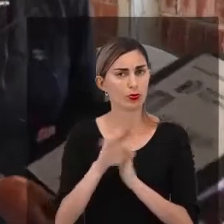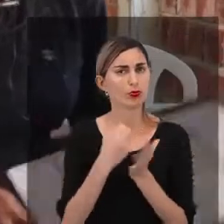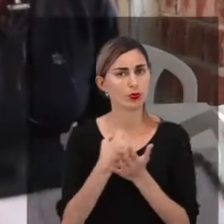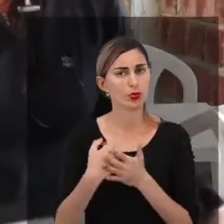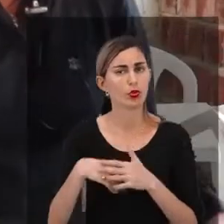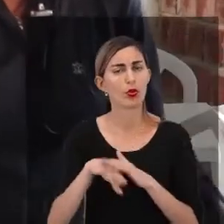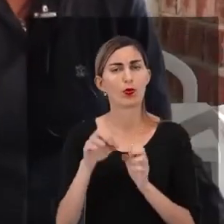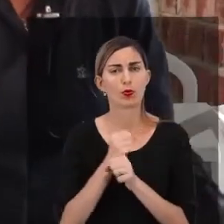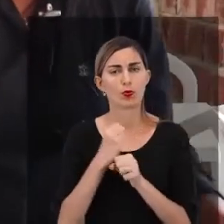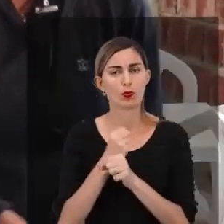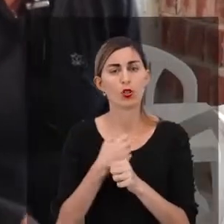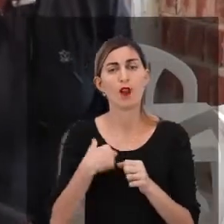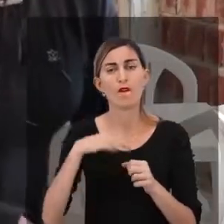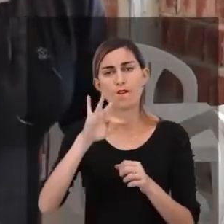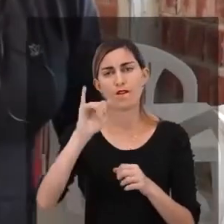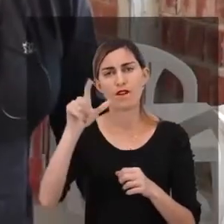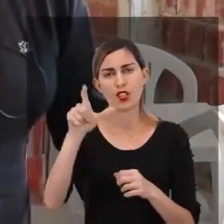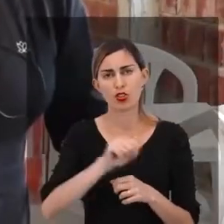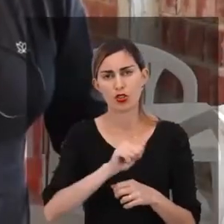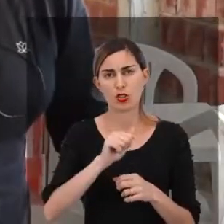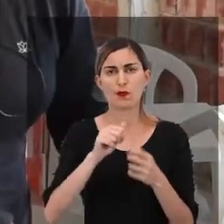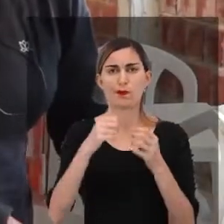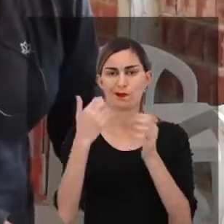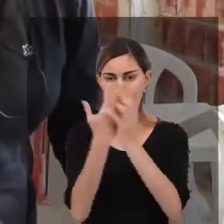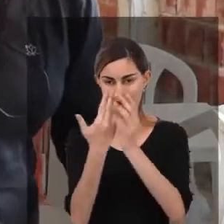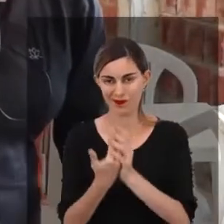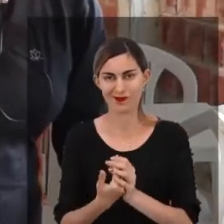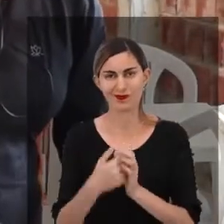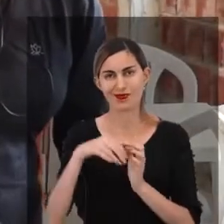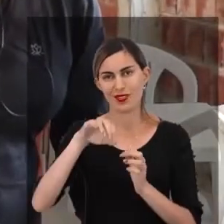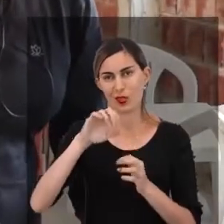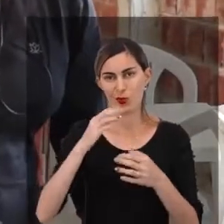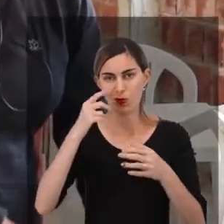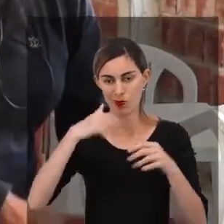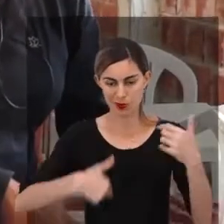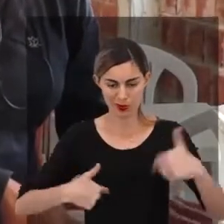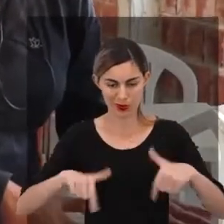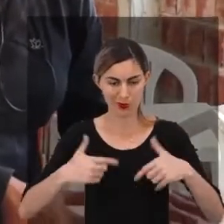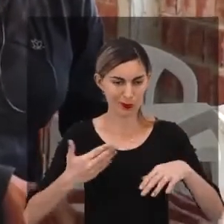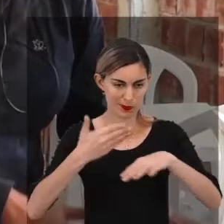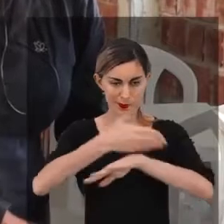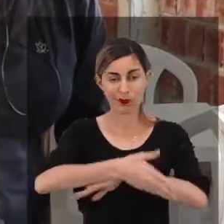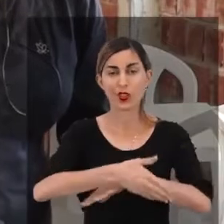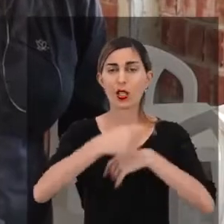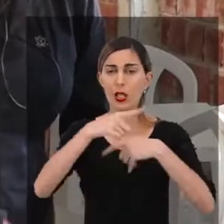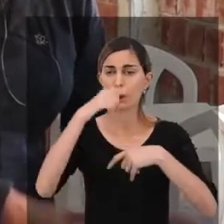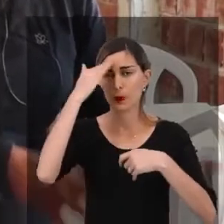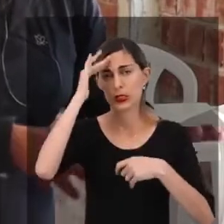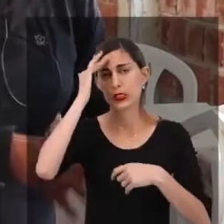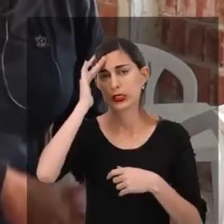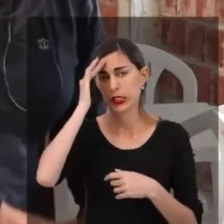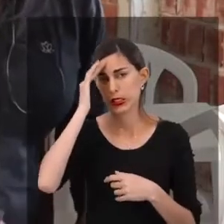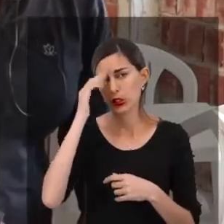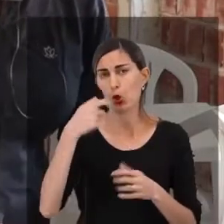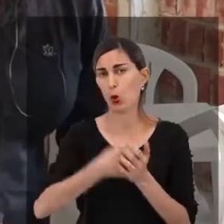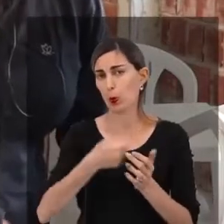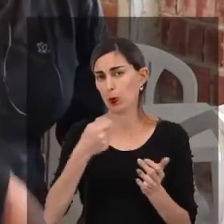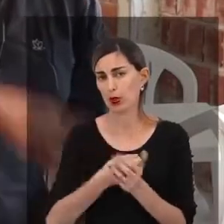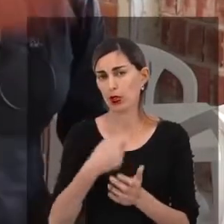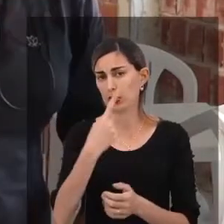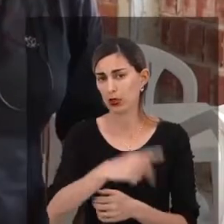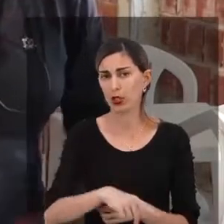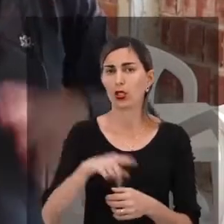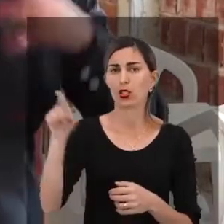arquivado na obra, certo? A ficha de EPI, NR6, né, o funcionário entra no canteiro de obra, ele tem que entender